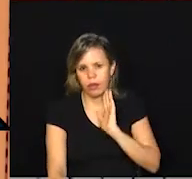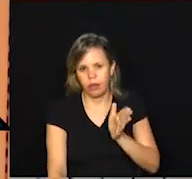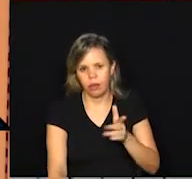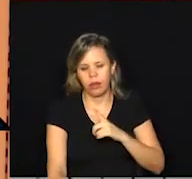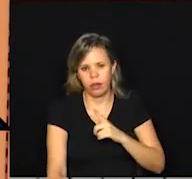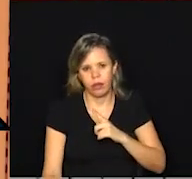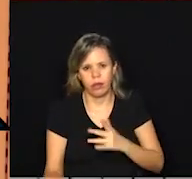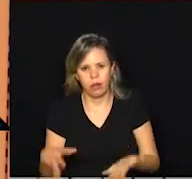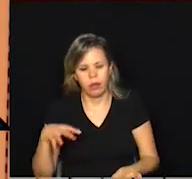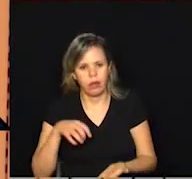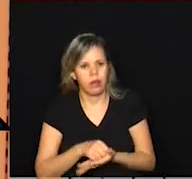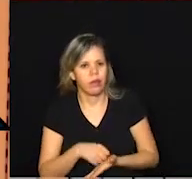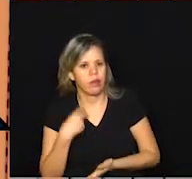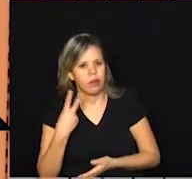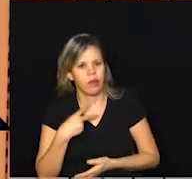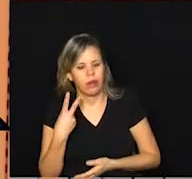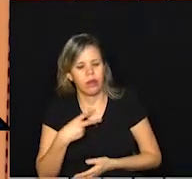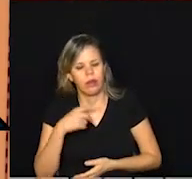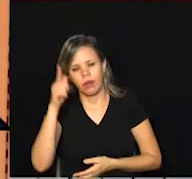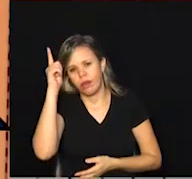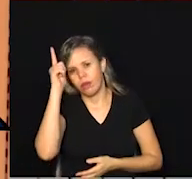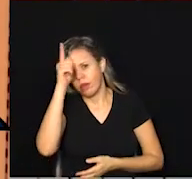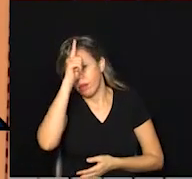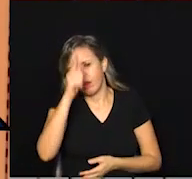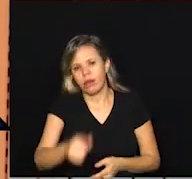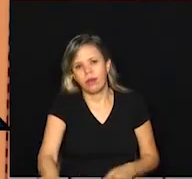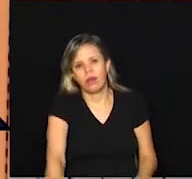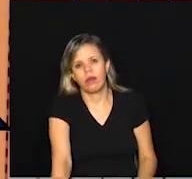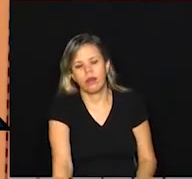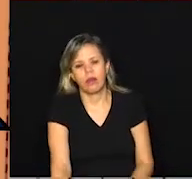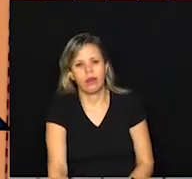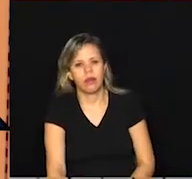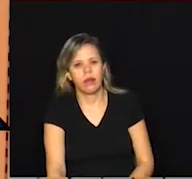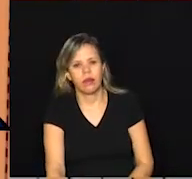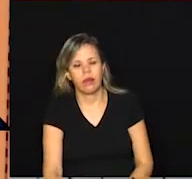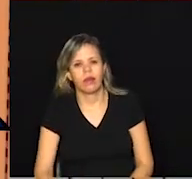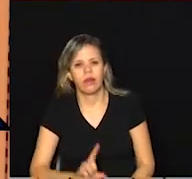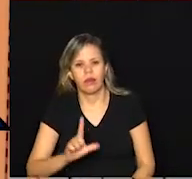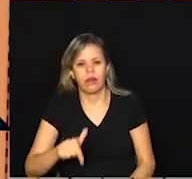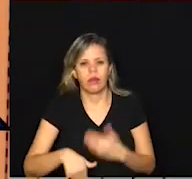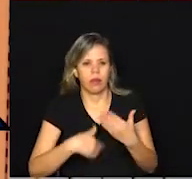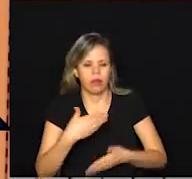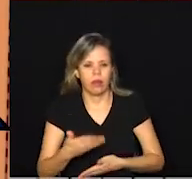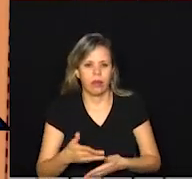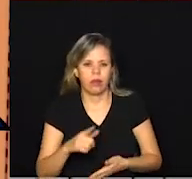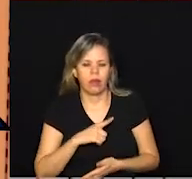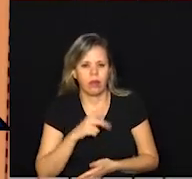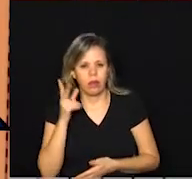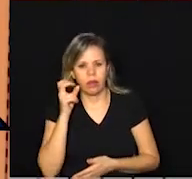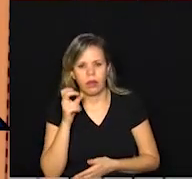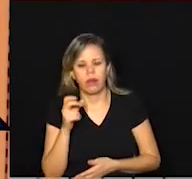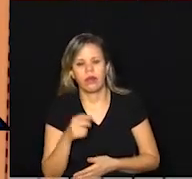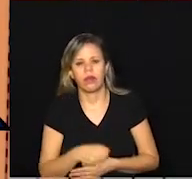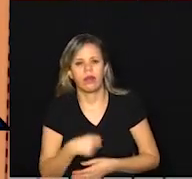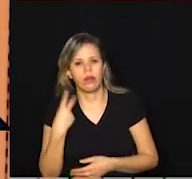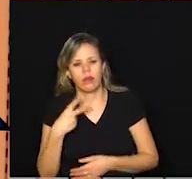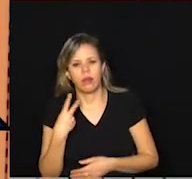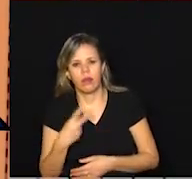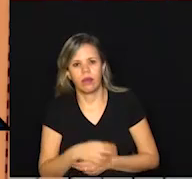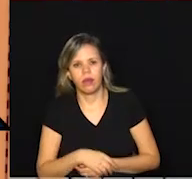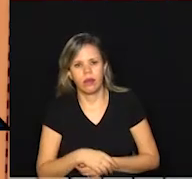já temos a inscrição do vereador Gustavo petta na sequência depois de ouvirmos aqui os